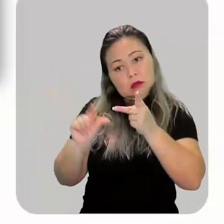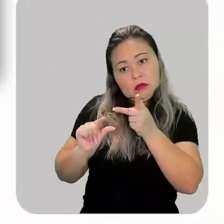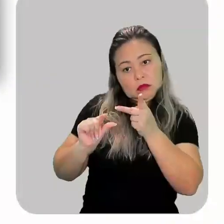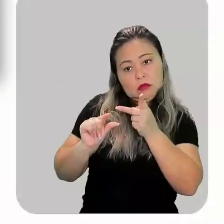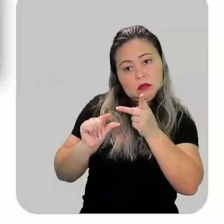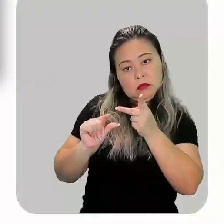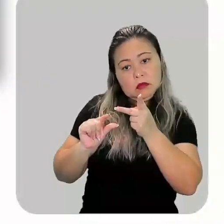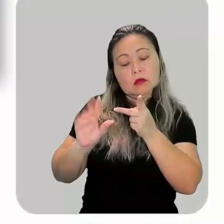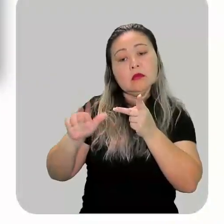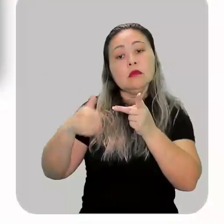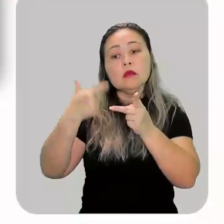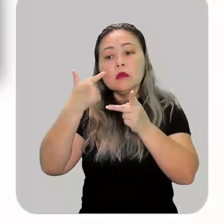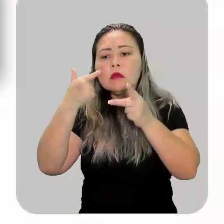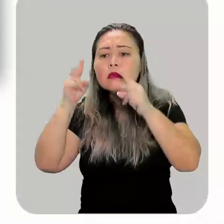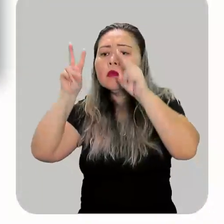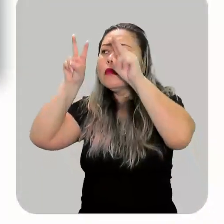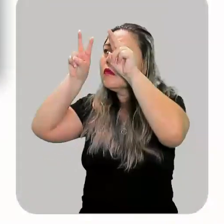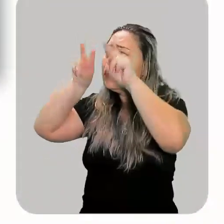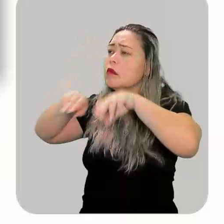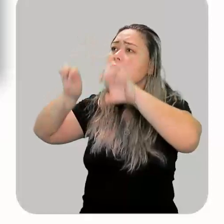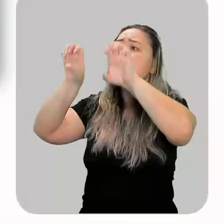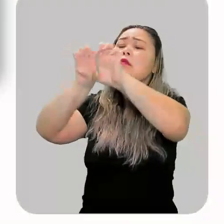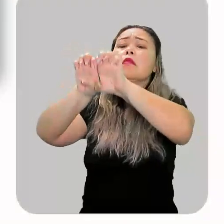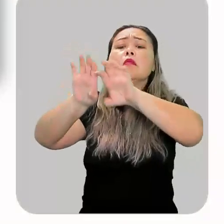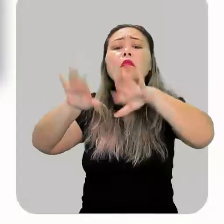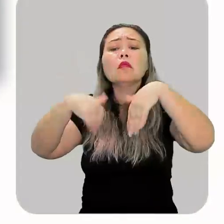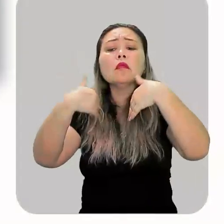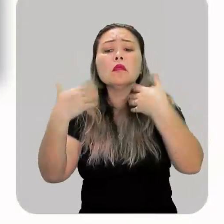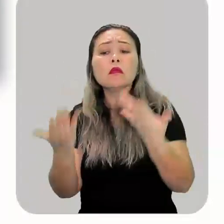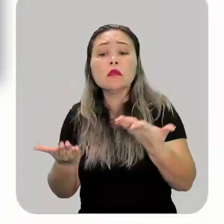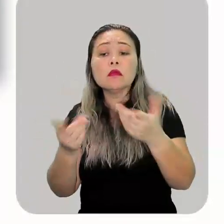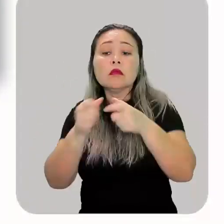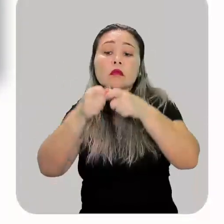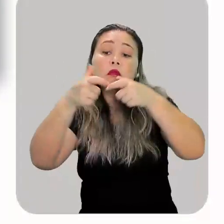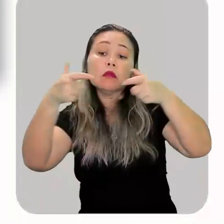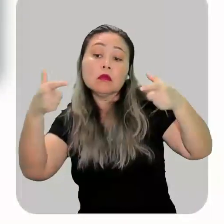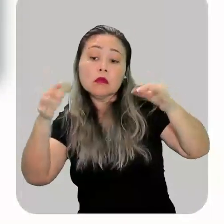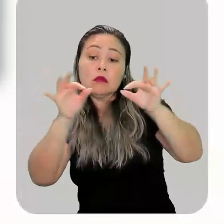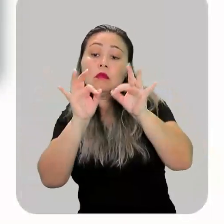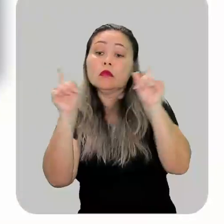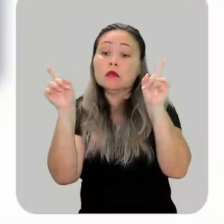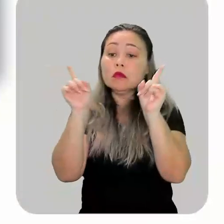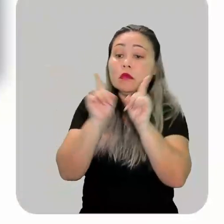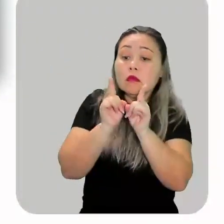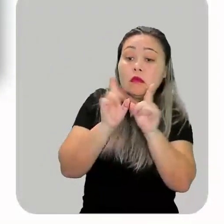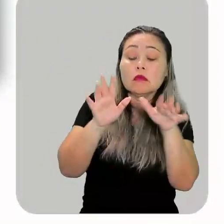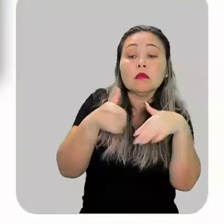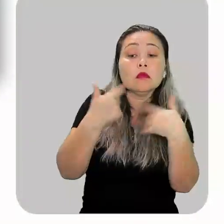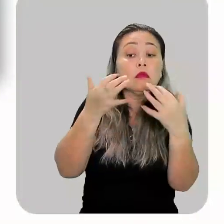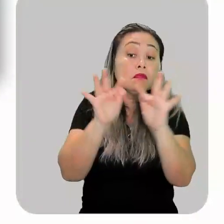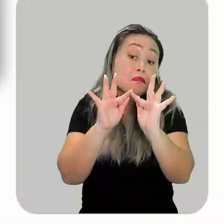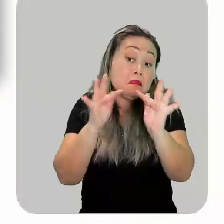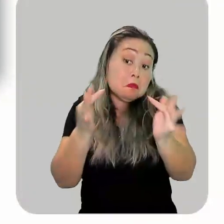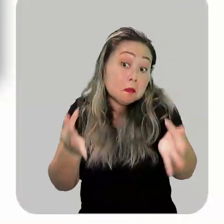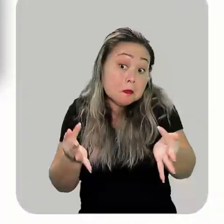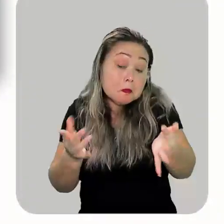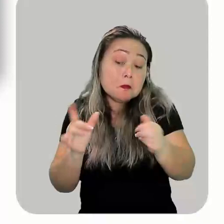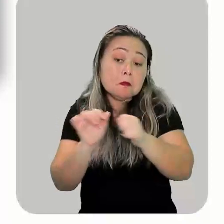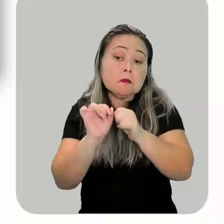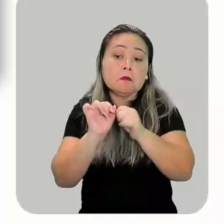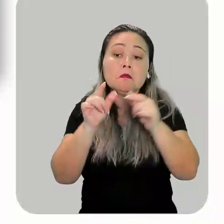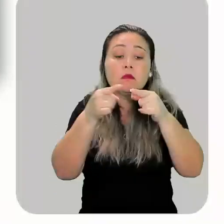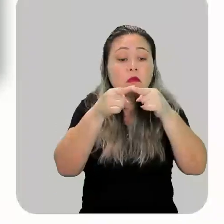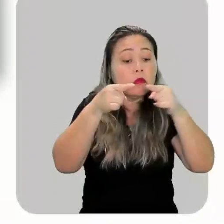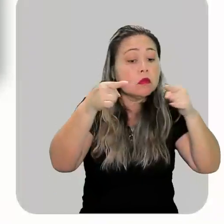menor. Quando eu olhar para a equação, como é que eu vou saber quem é o eixo maior e quem é o eixo menor? Muito simples. O